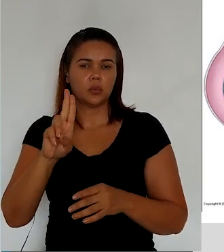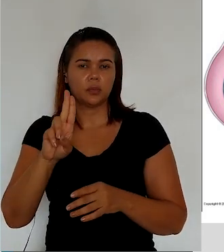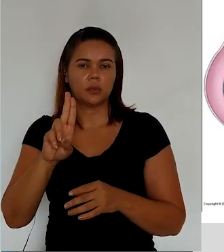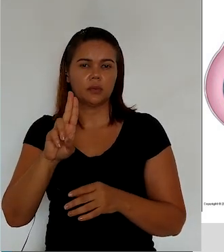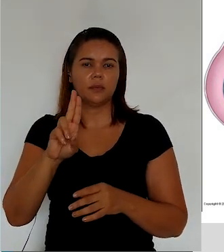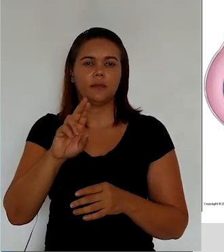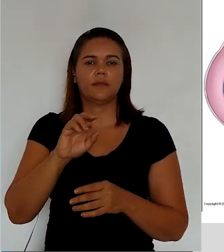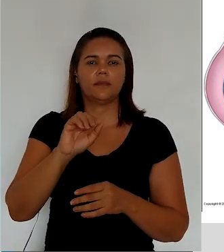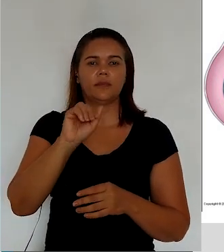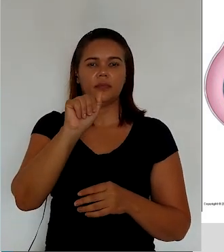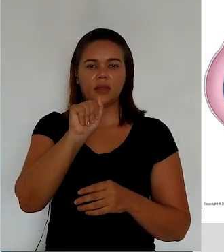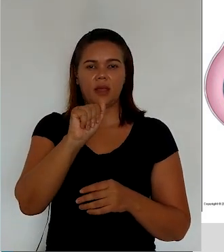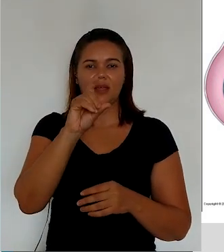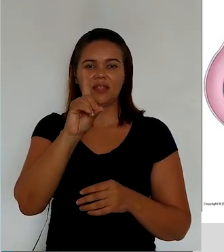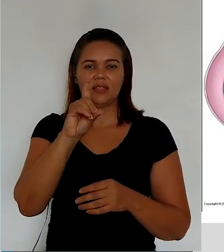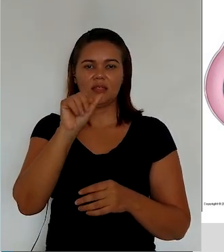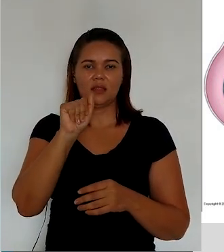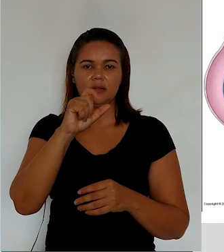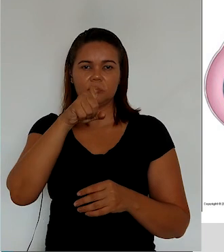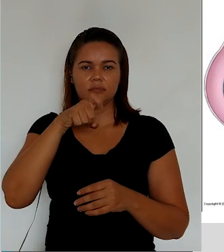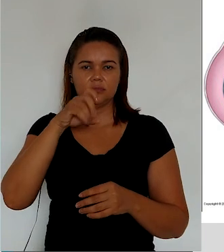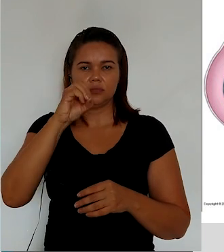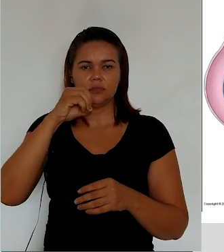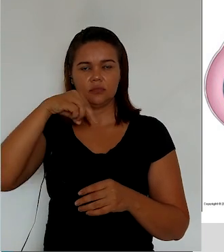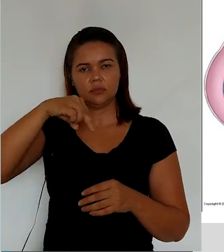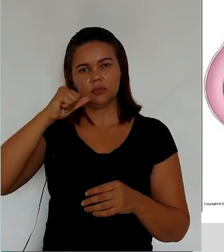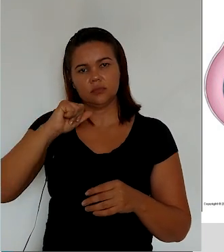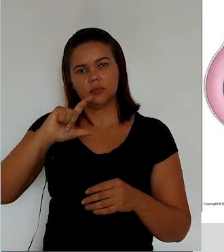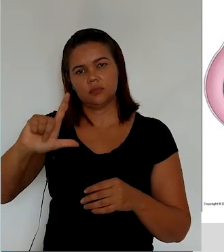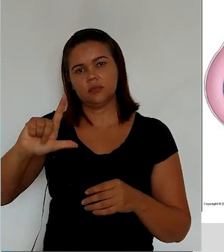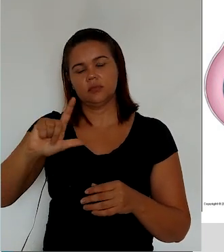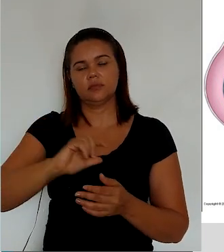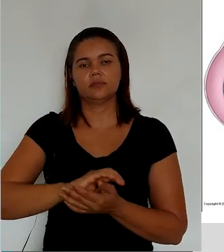denominado de adaxonal.